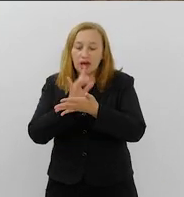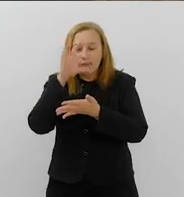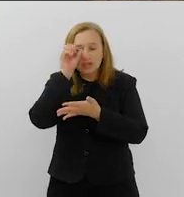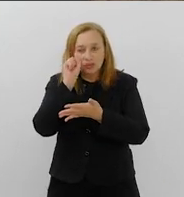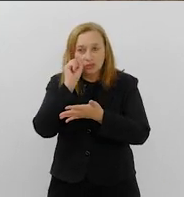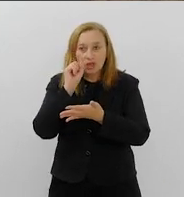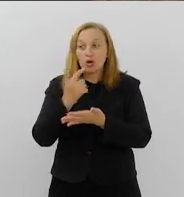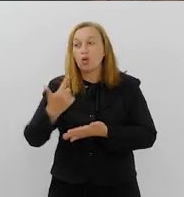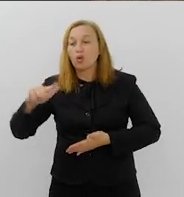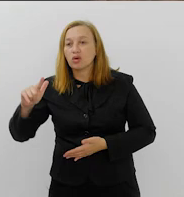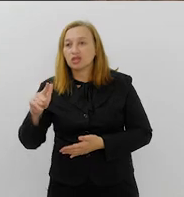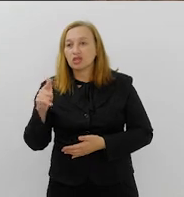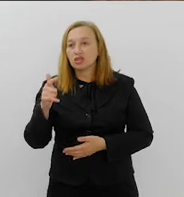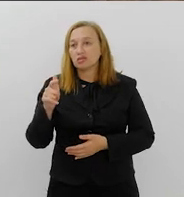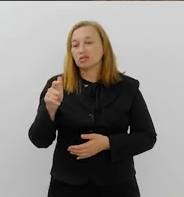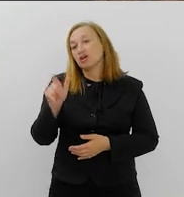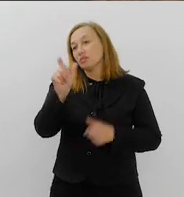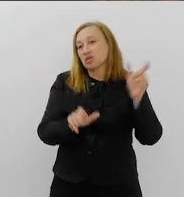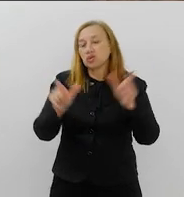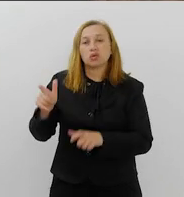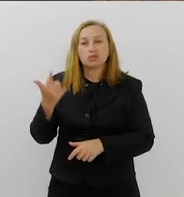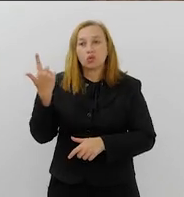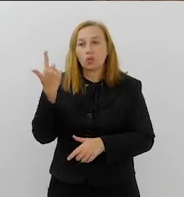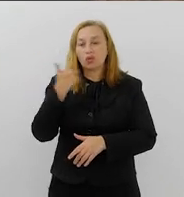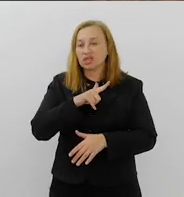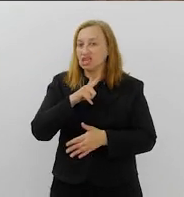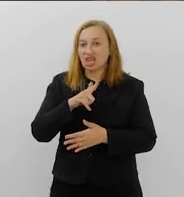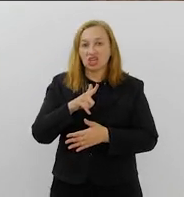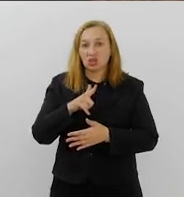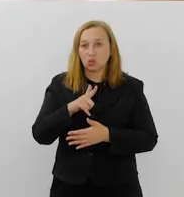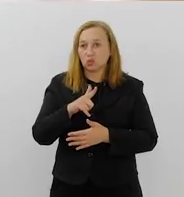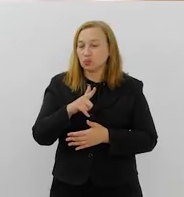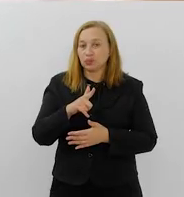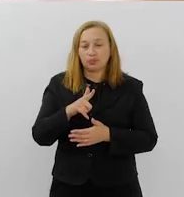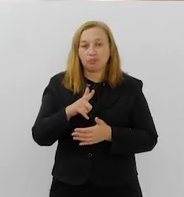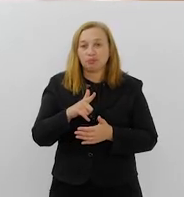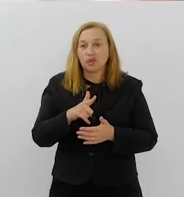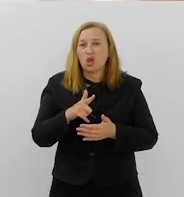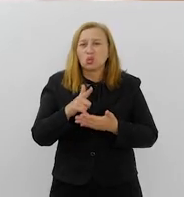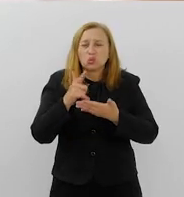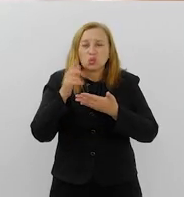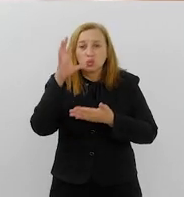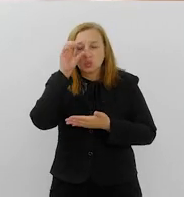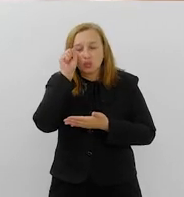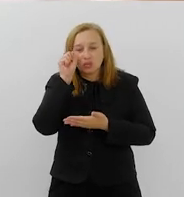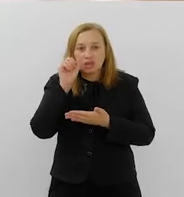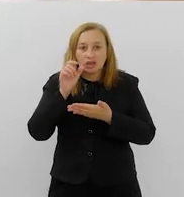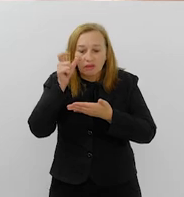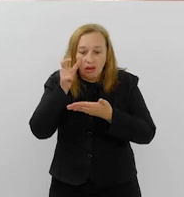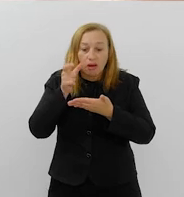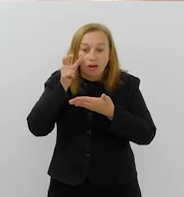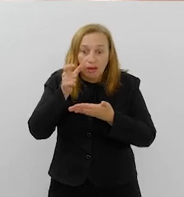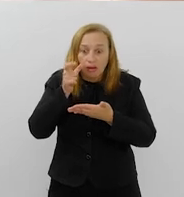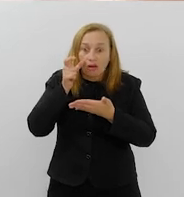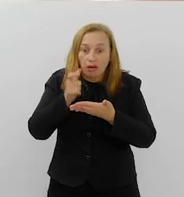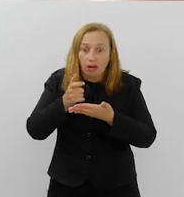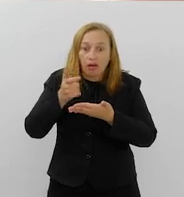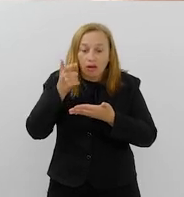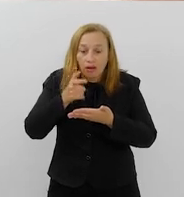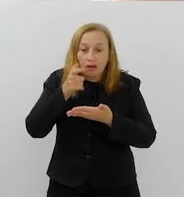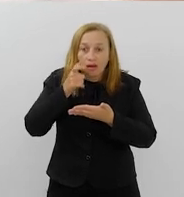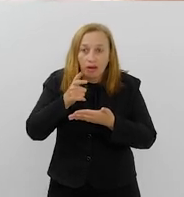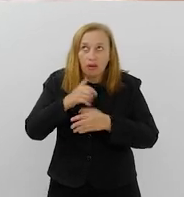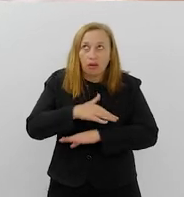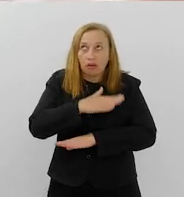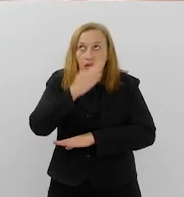vou dormir, mas tem muitas pessoas que acabam sofrendo de ansiedade e tal, e o celular acho que piora um pouco, né? Como que